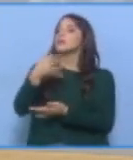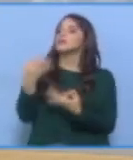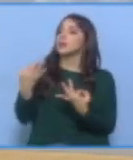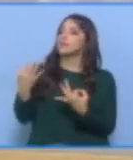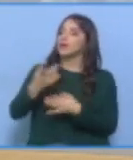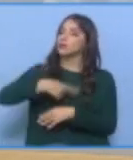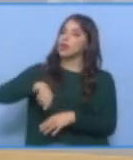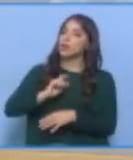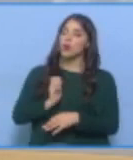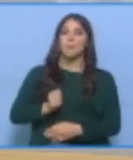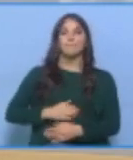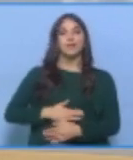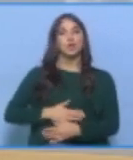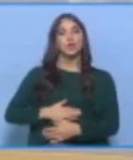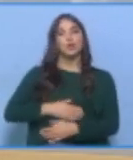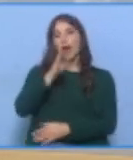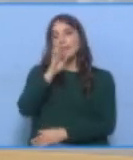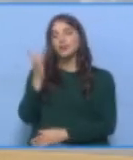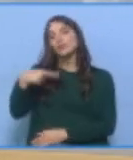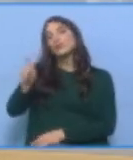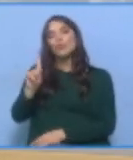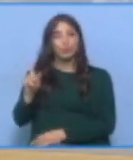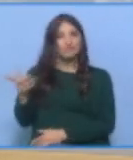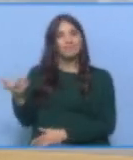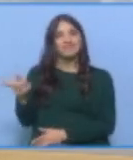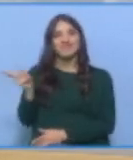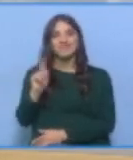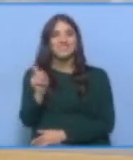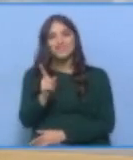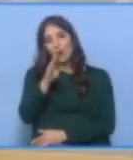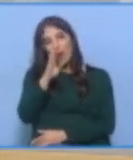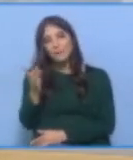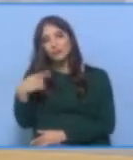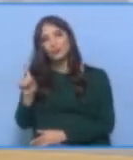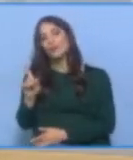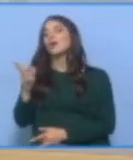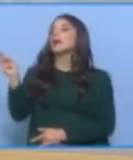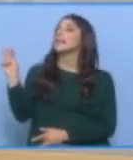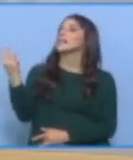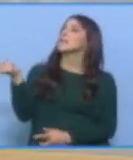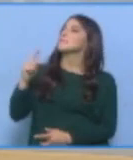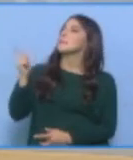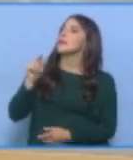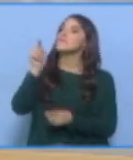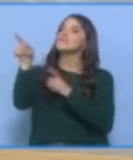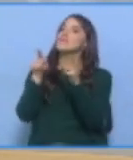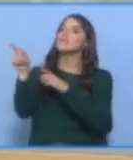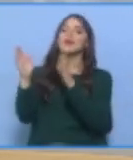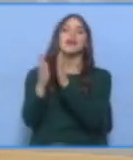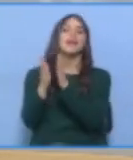nossos típicos católicos não praticantes, como nós costumamos chamar, em que ela até diz, somos os católicos que vamos 3 vezes à missa, no batismo, na primeira